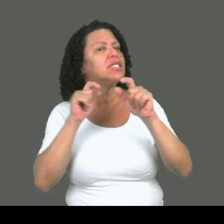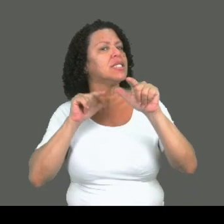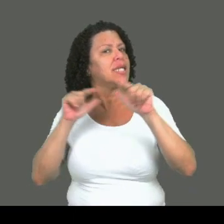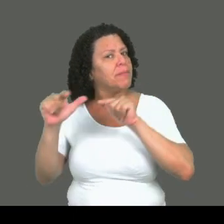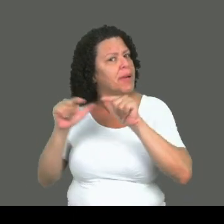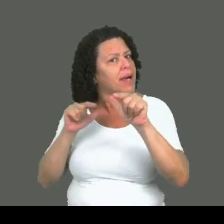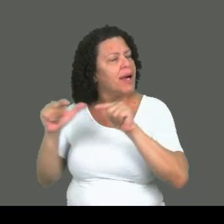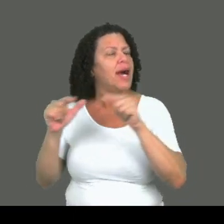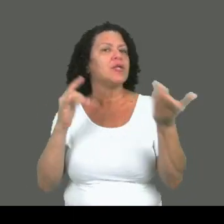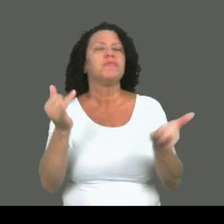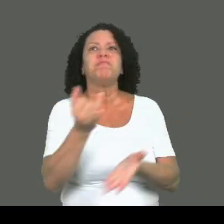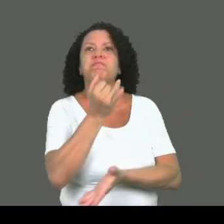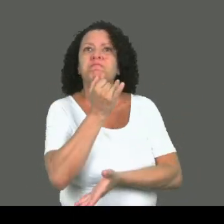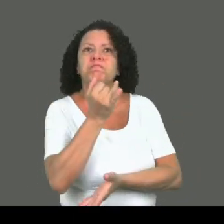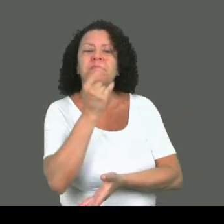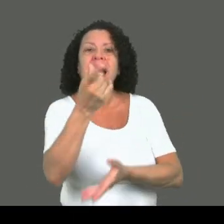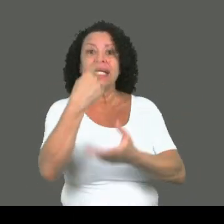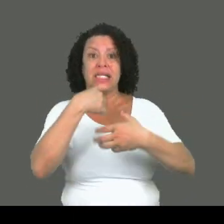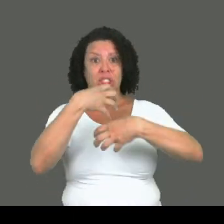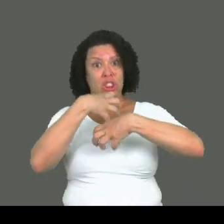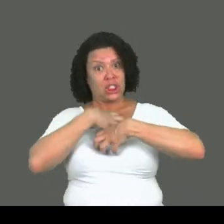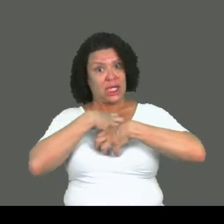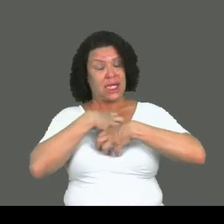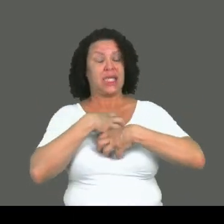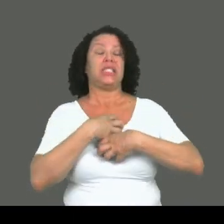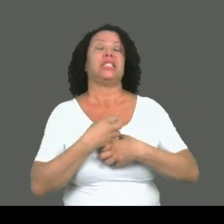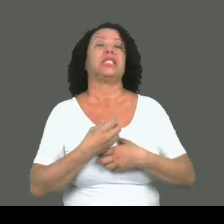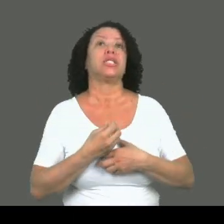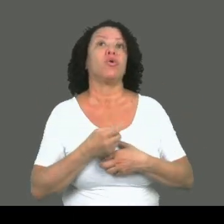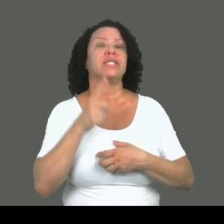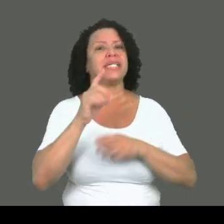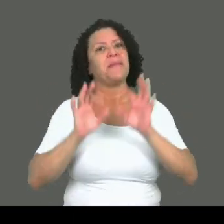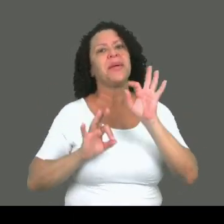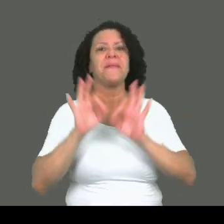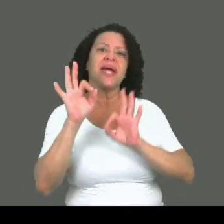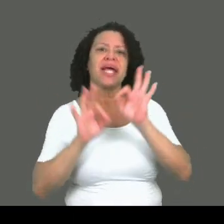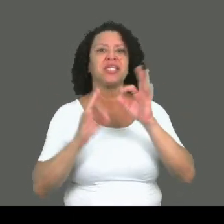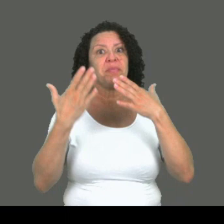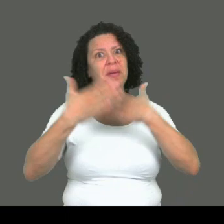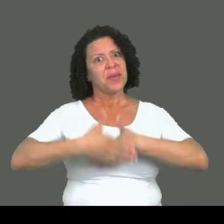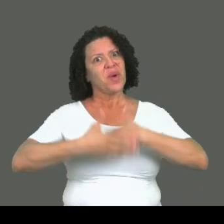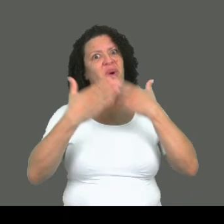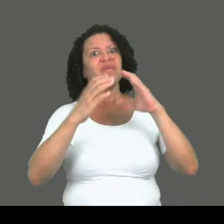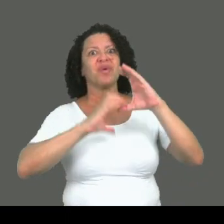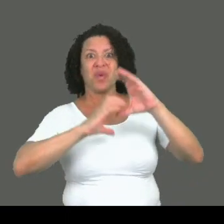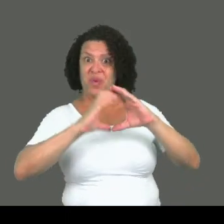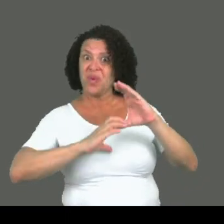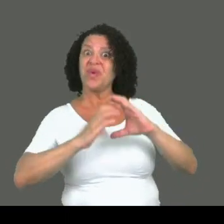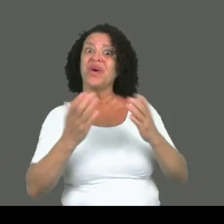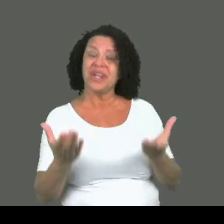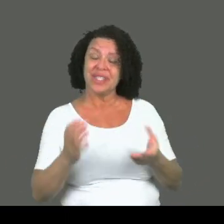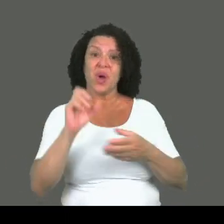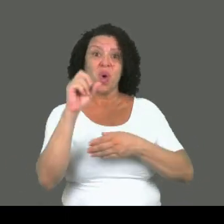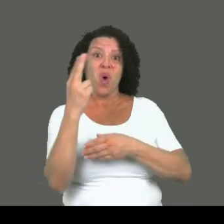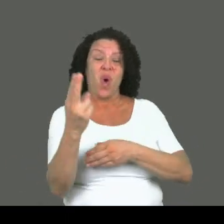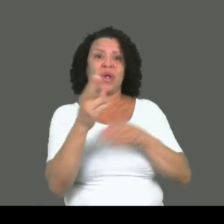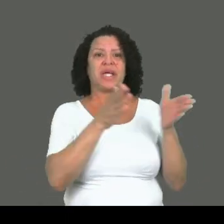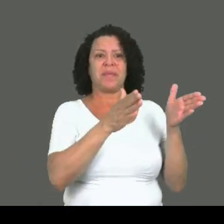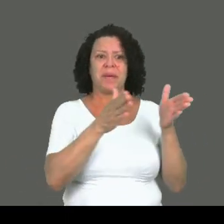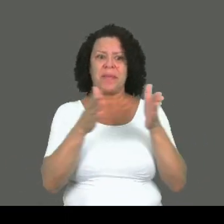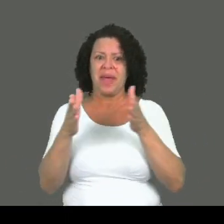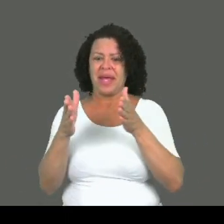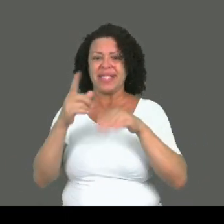ansiedade, por exemplo, que a gente sente quando está se preparando para uma prova de um concurso, ou está num período de provas